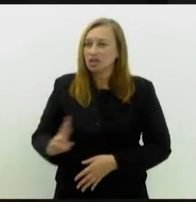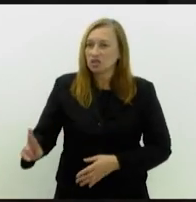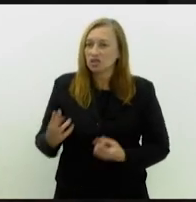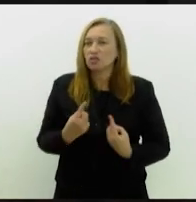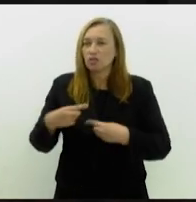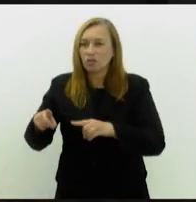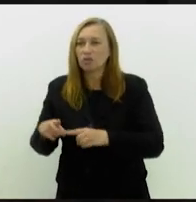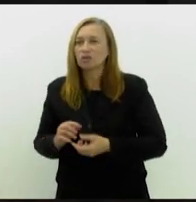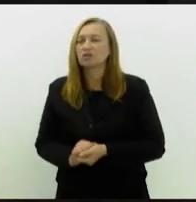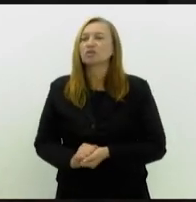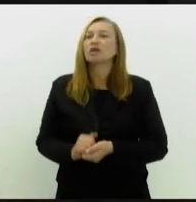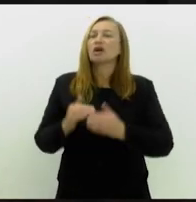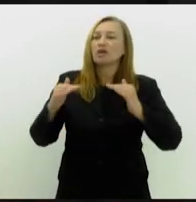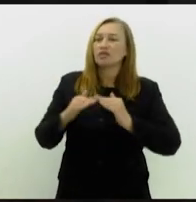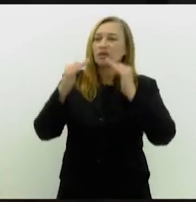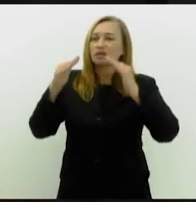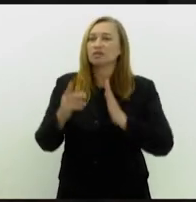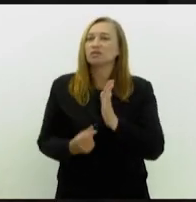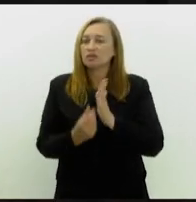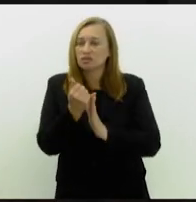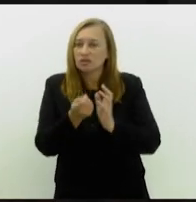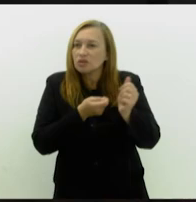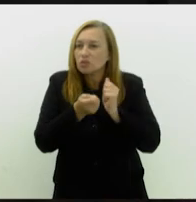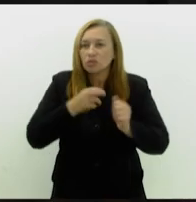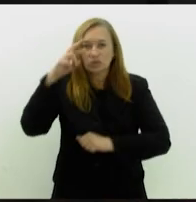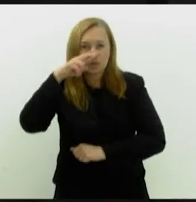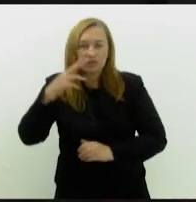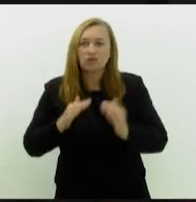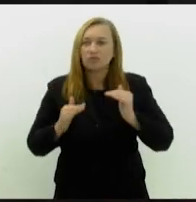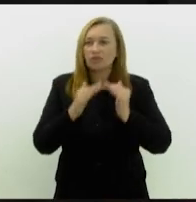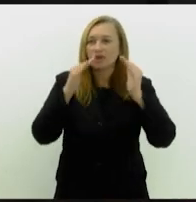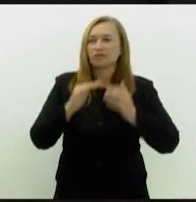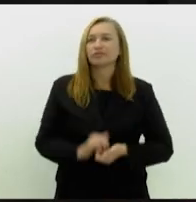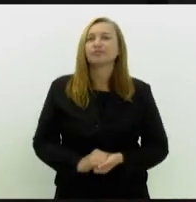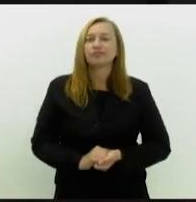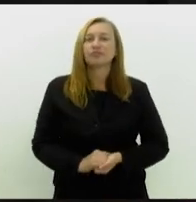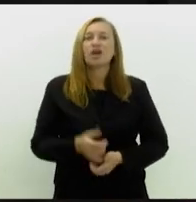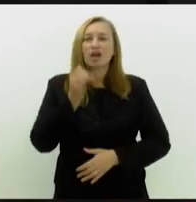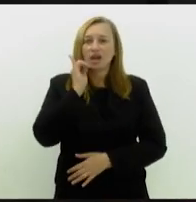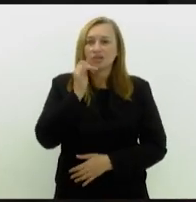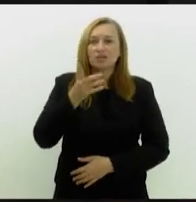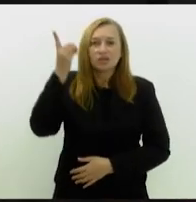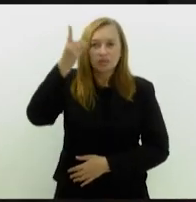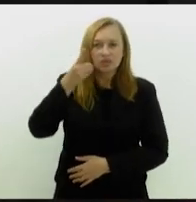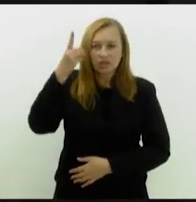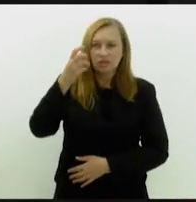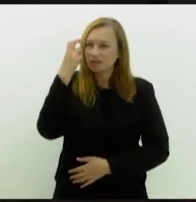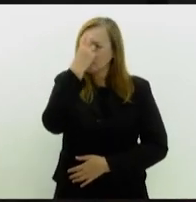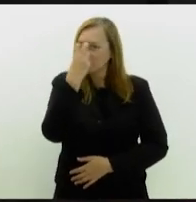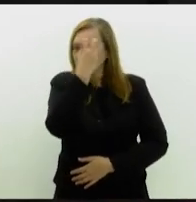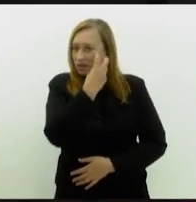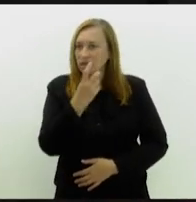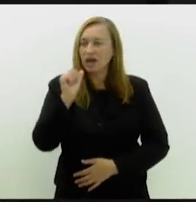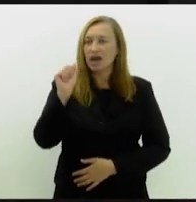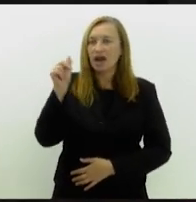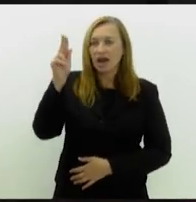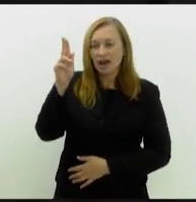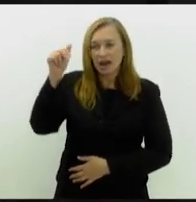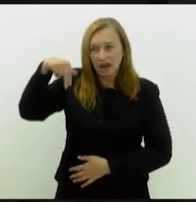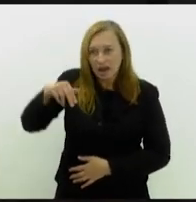procedência Nacional favorável de orçamento finan fiscalização financeira e controle favorável relatores deputada Verônica Lima Alan Lopes